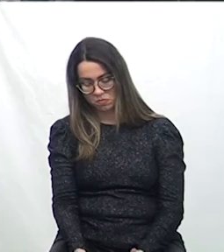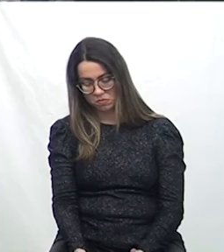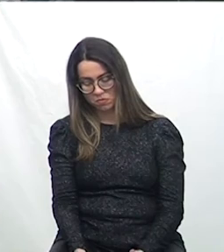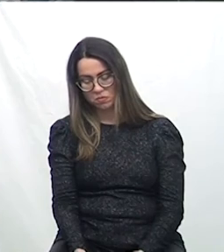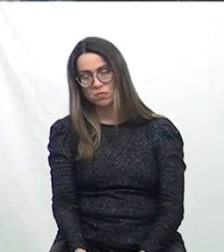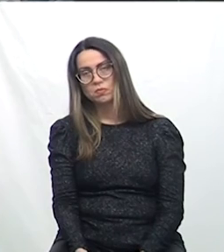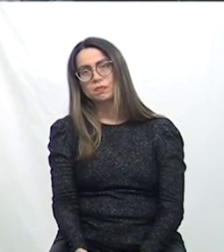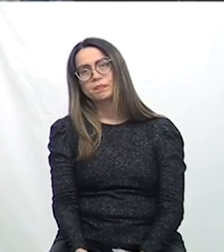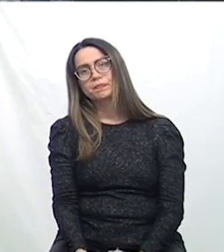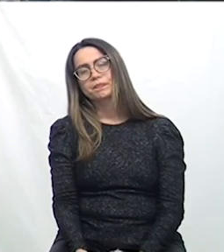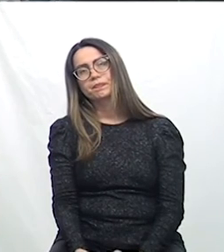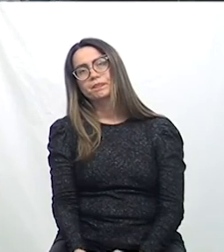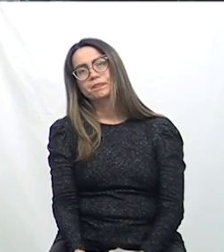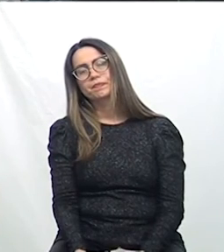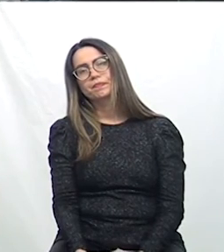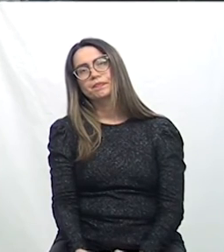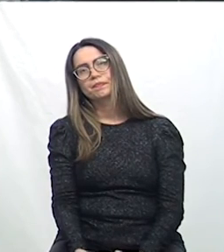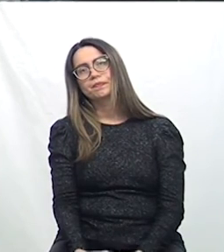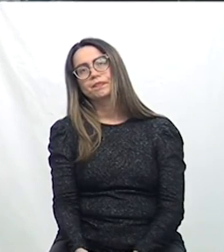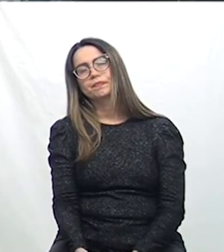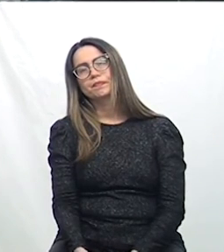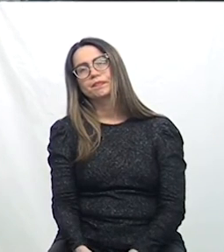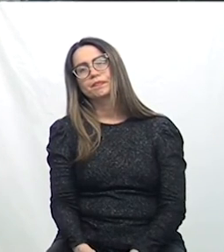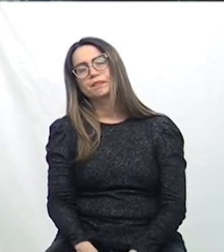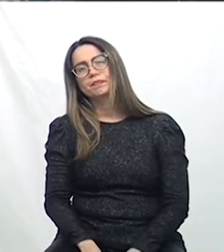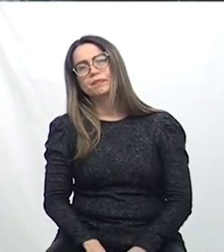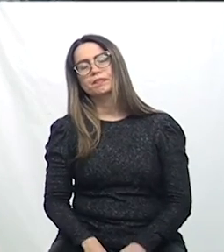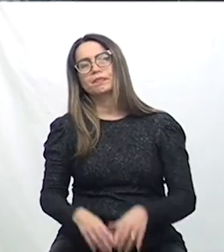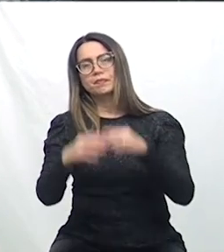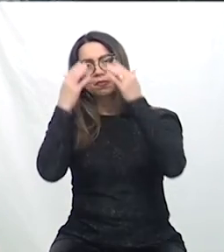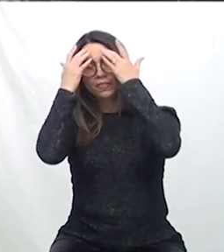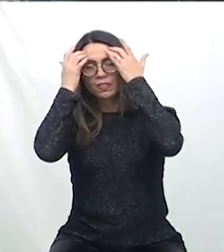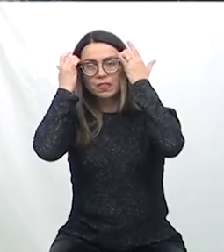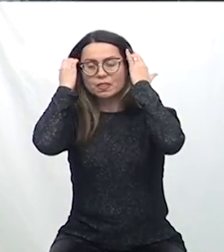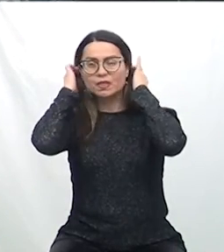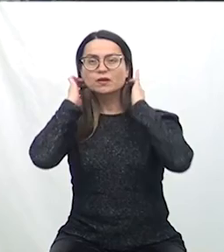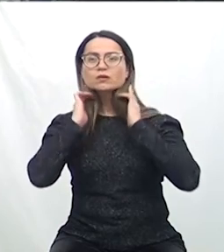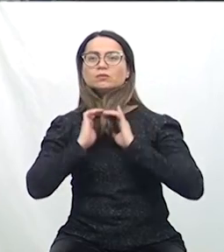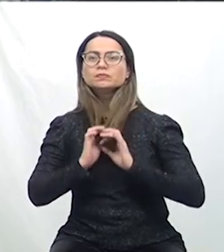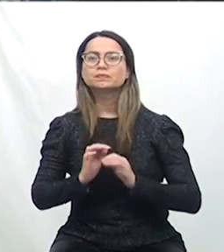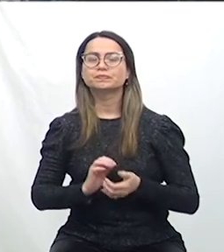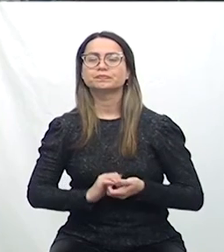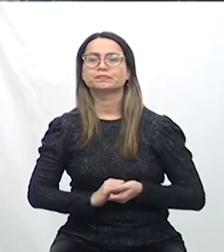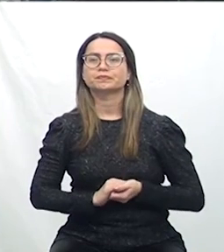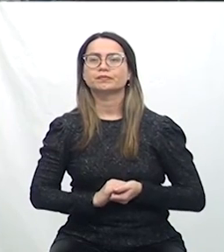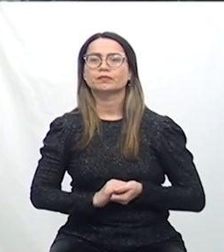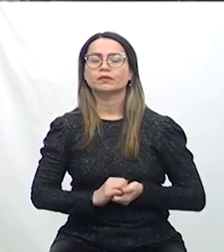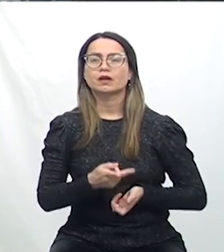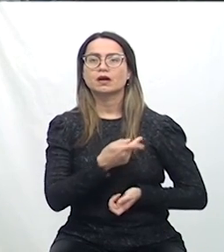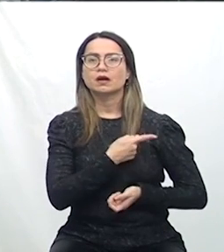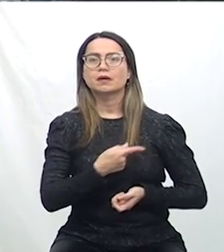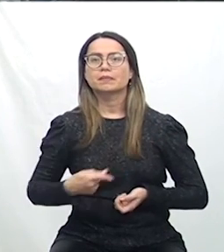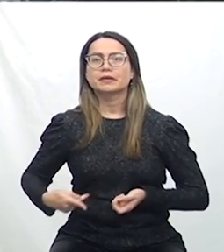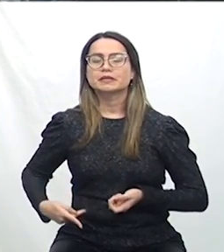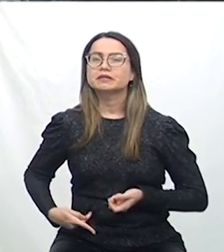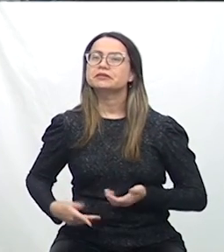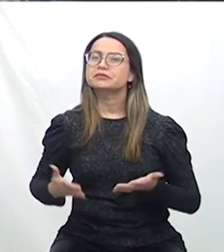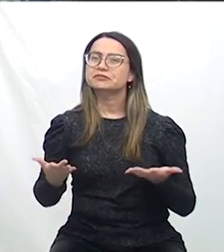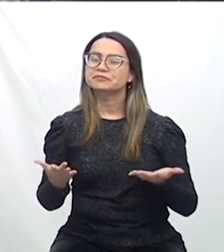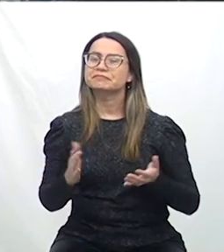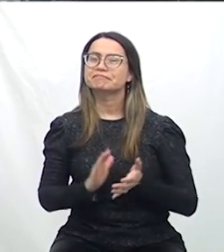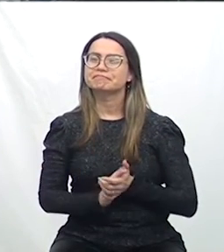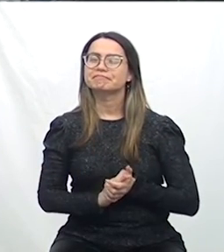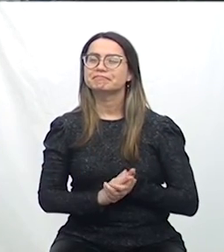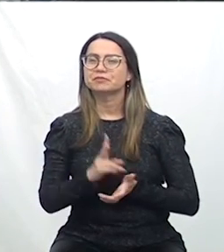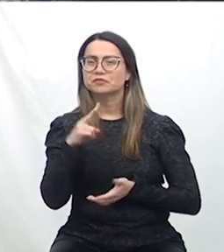Senhora presidente, nobres colegas, equipe e autoridades já mencionadas, quero também parabenizar a primeira vereadora Giovana Zanetti